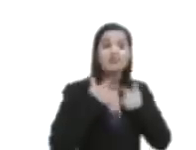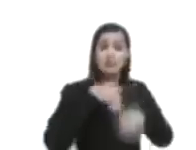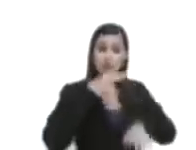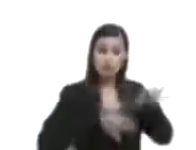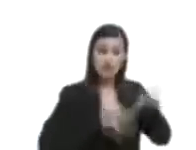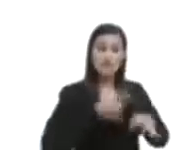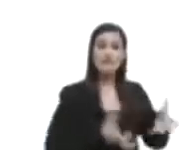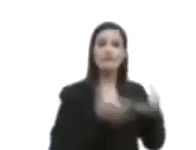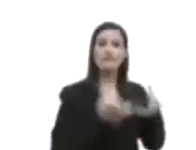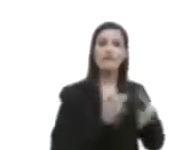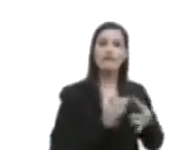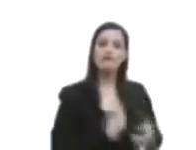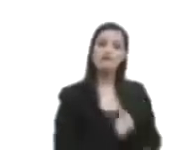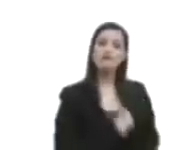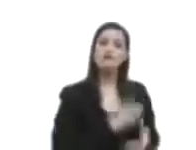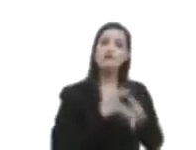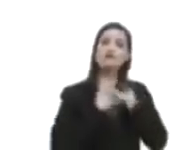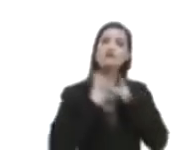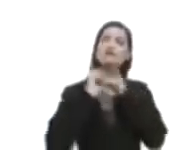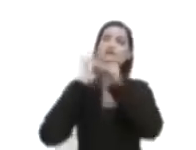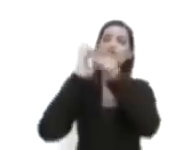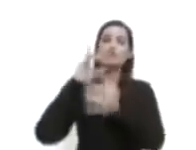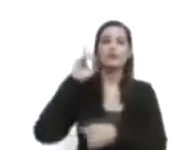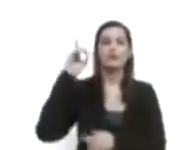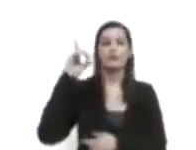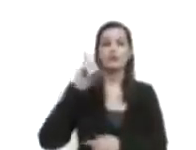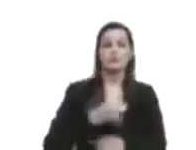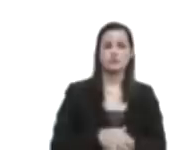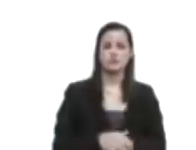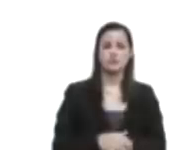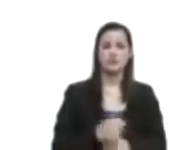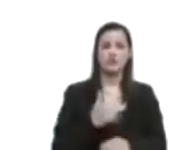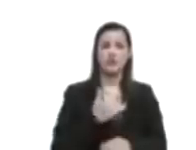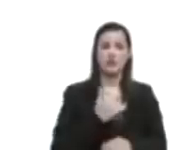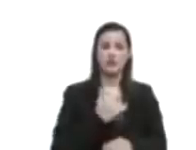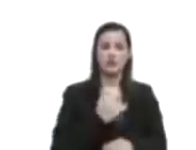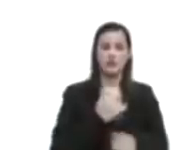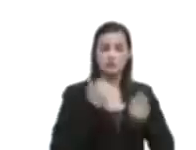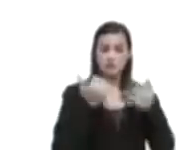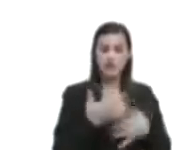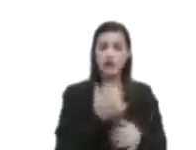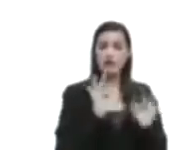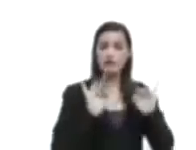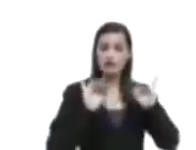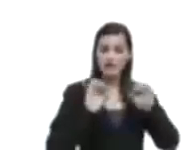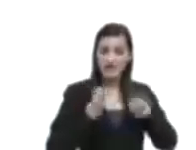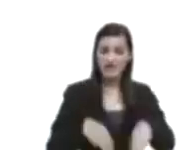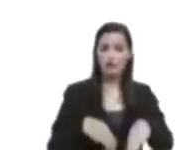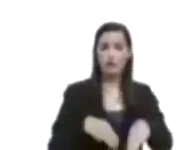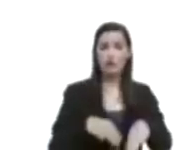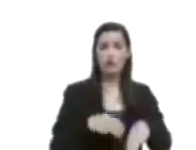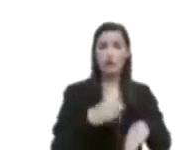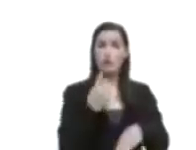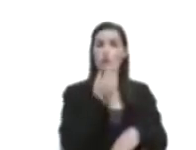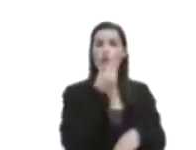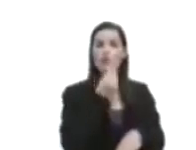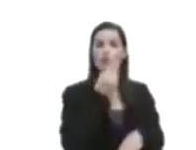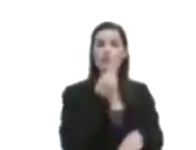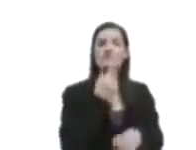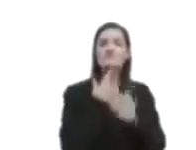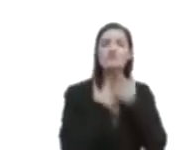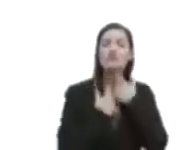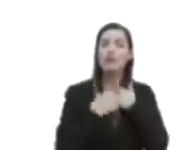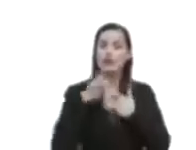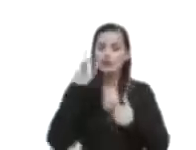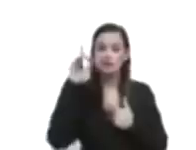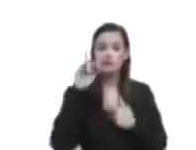Deus. E eu termino essa aventurança mostrando este homem, faminto por Deus. Salmo